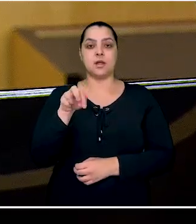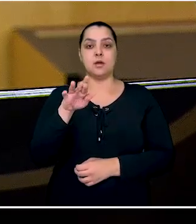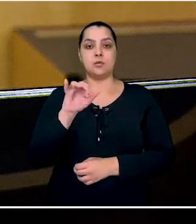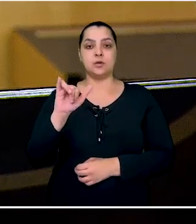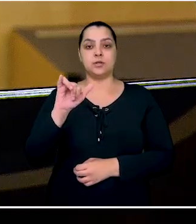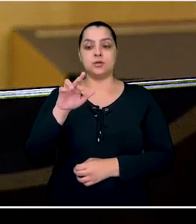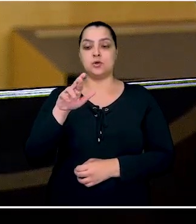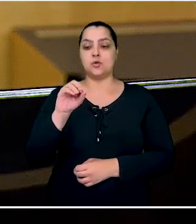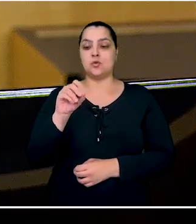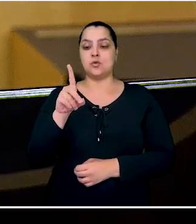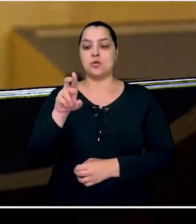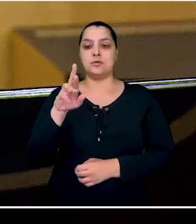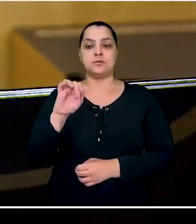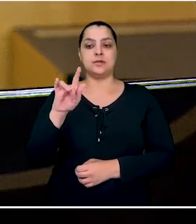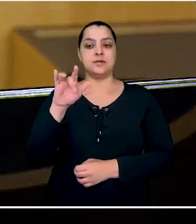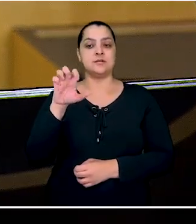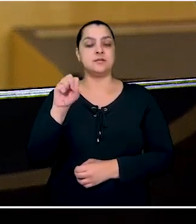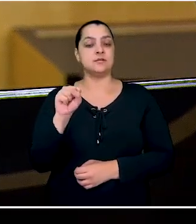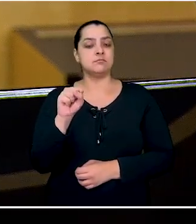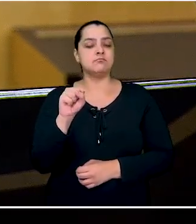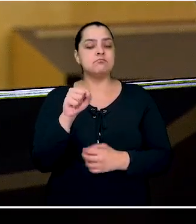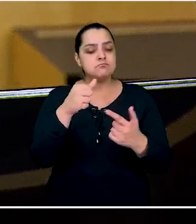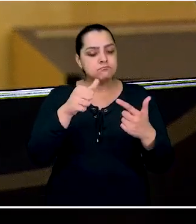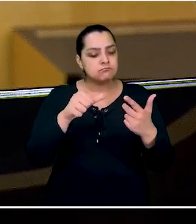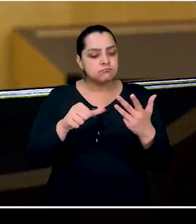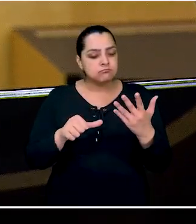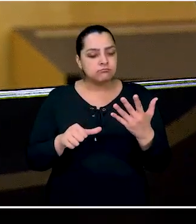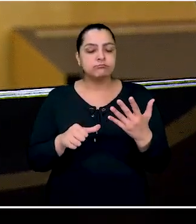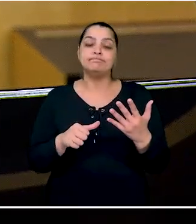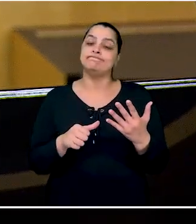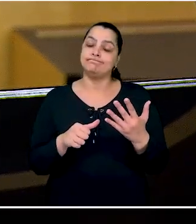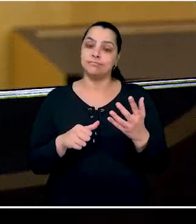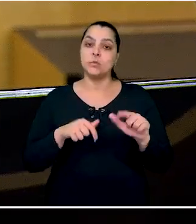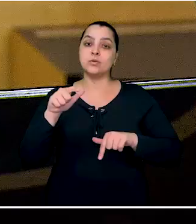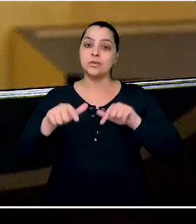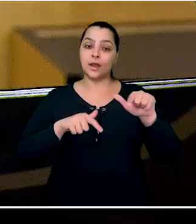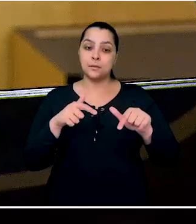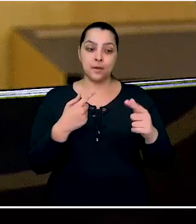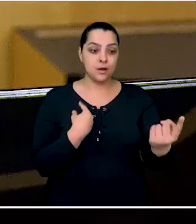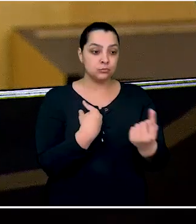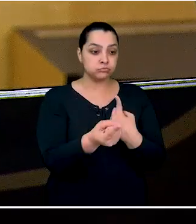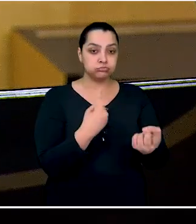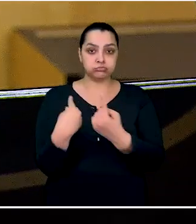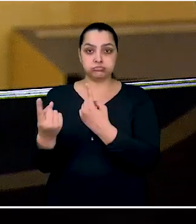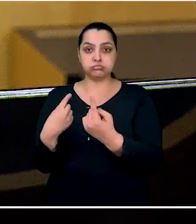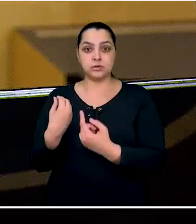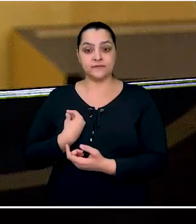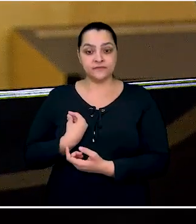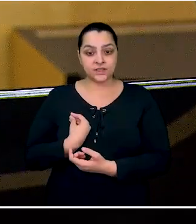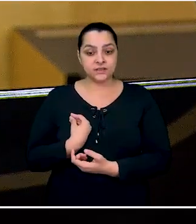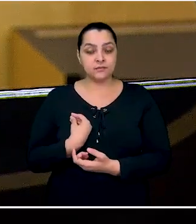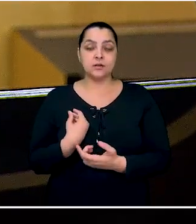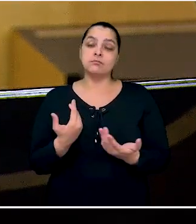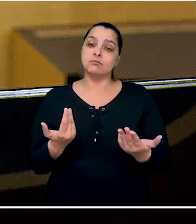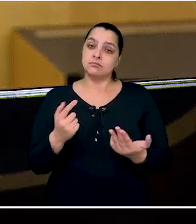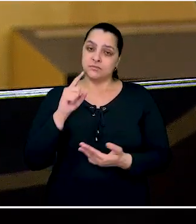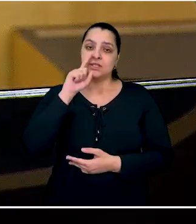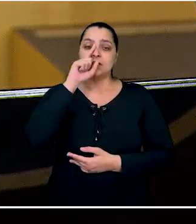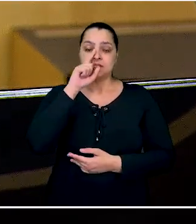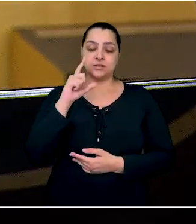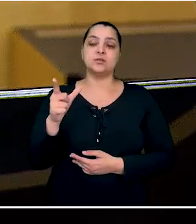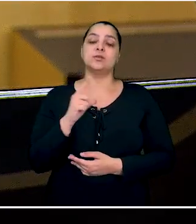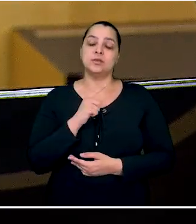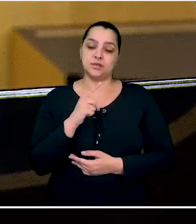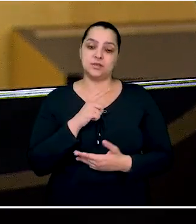Amaury Rodrigues, avaliou as condições do acidente e ponderou que o trabalho em via pública é de risco. O caso em tela